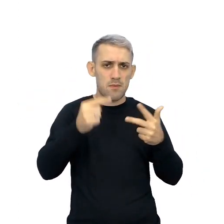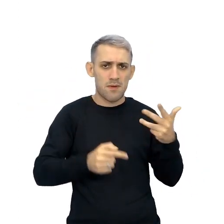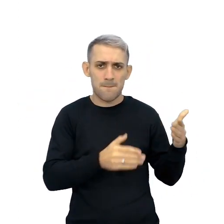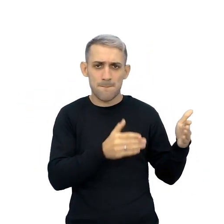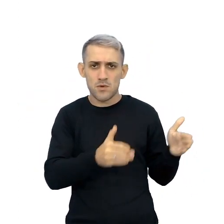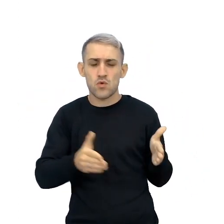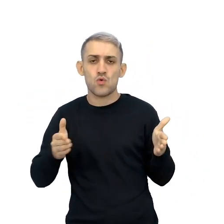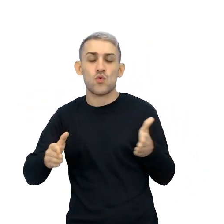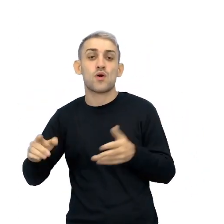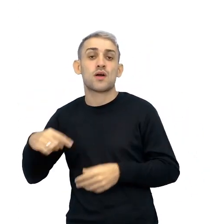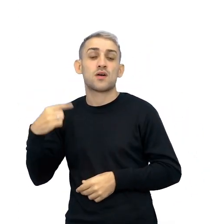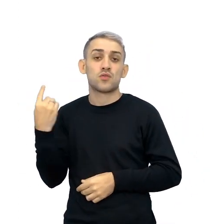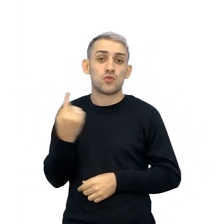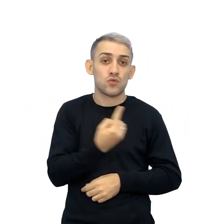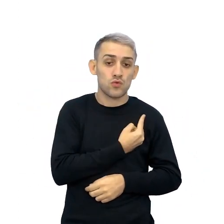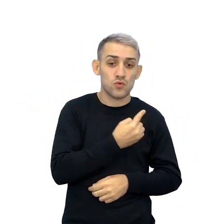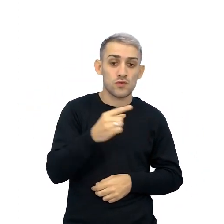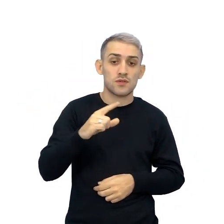gente tem